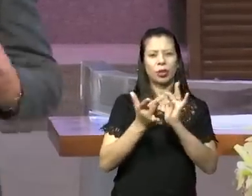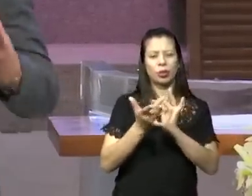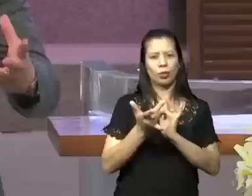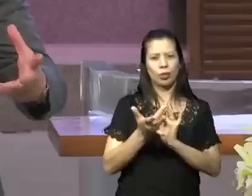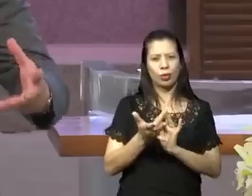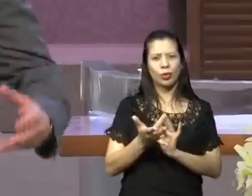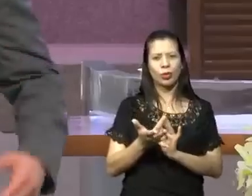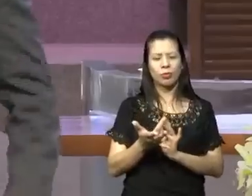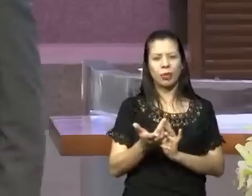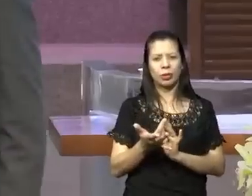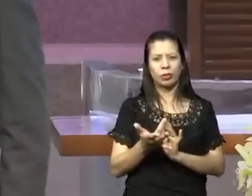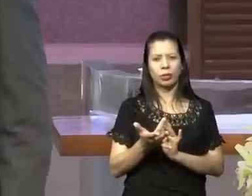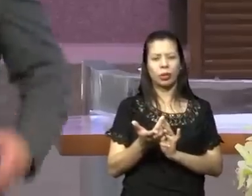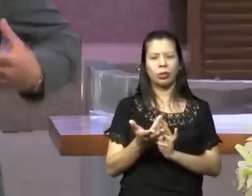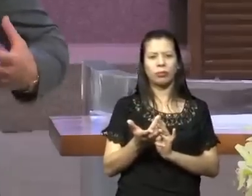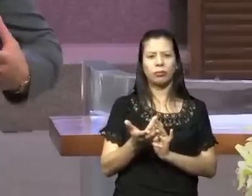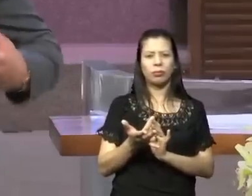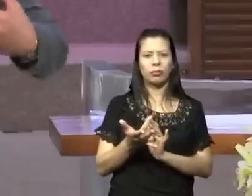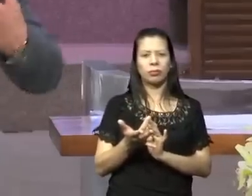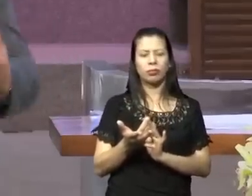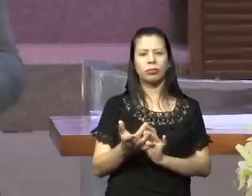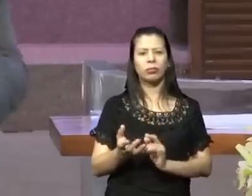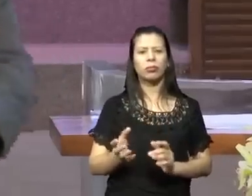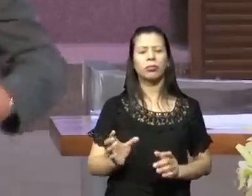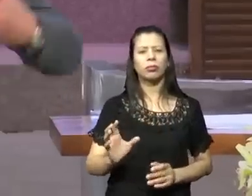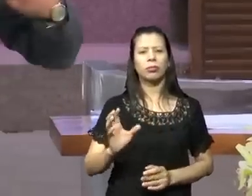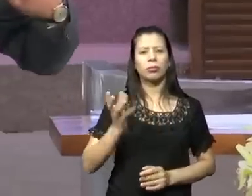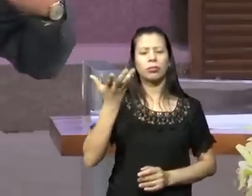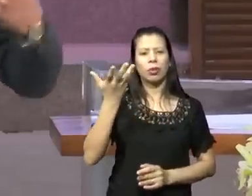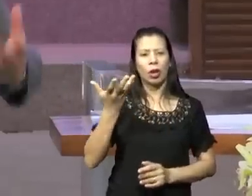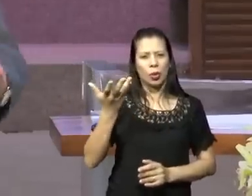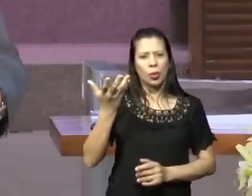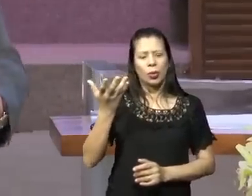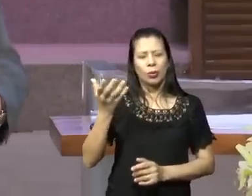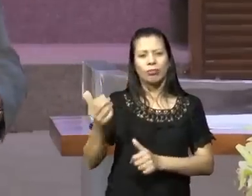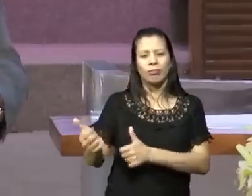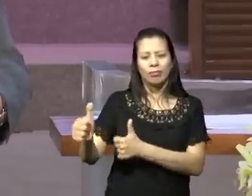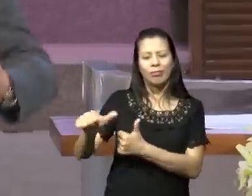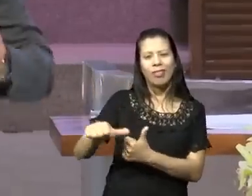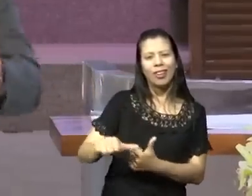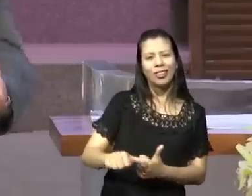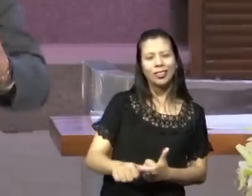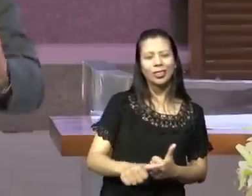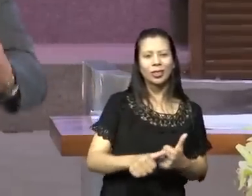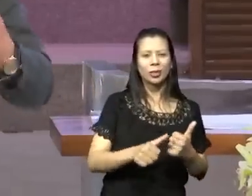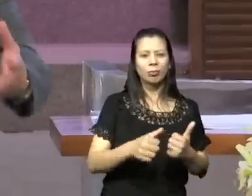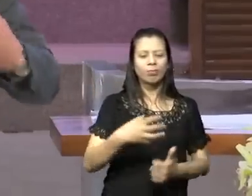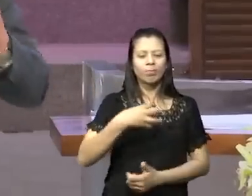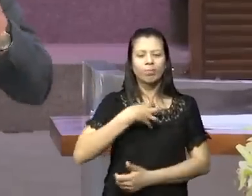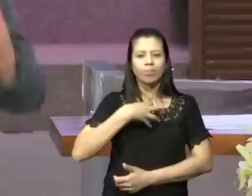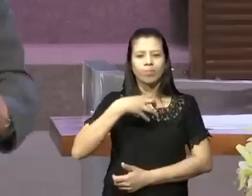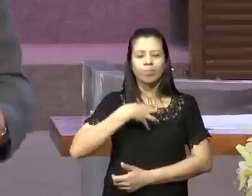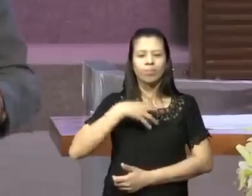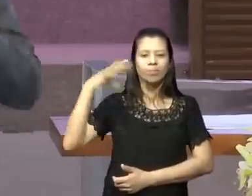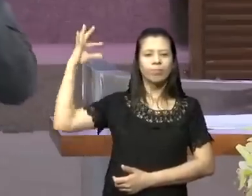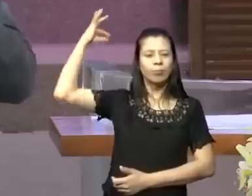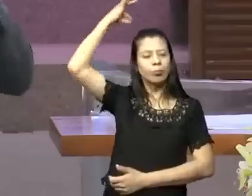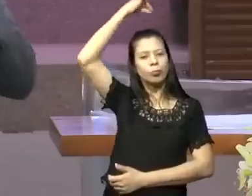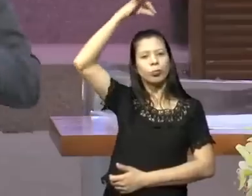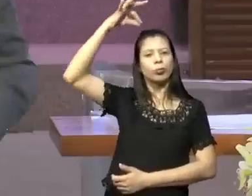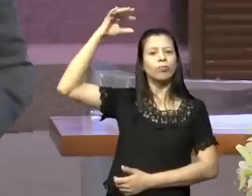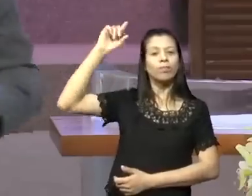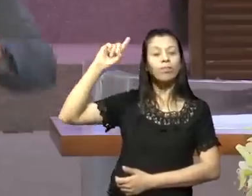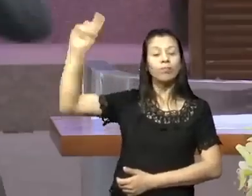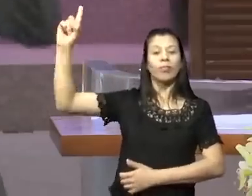o prazer de Deus entra no prazer de Deus entra no gozo do teu Senhor alegria de ver pessoas no céu pelo